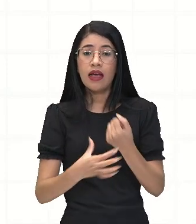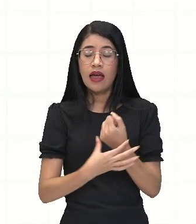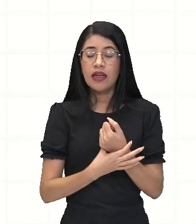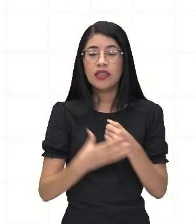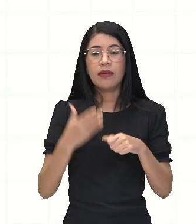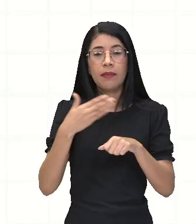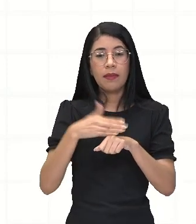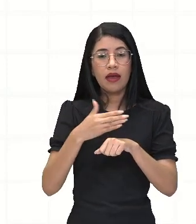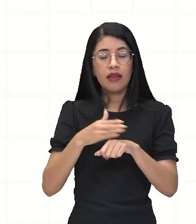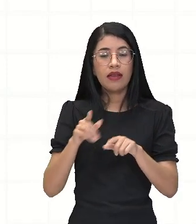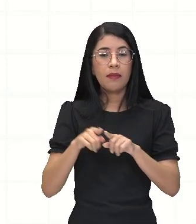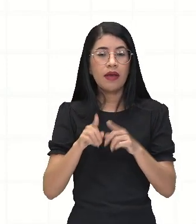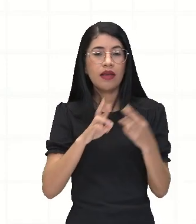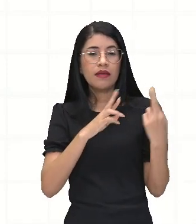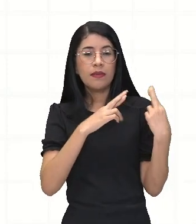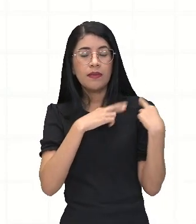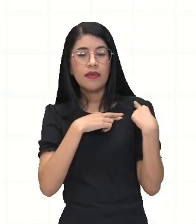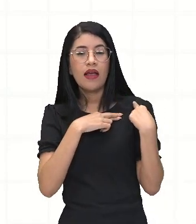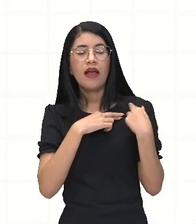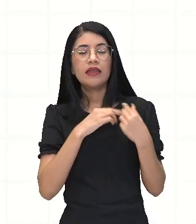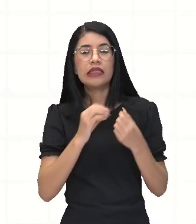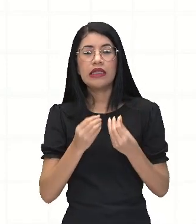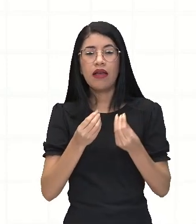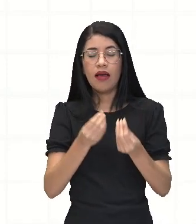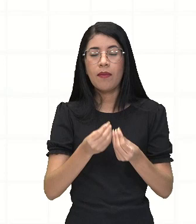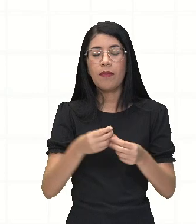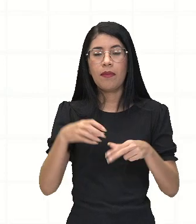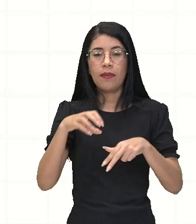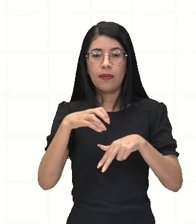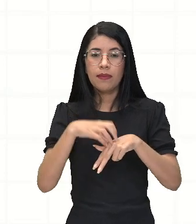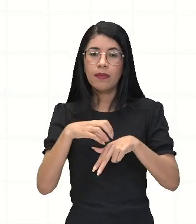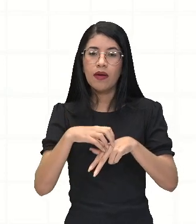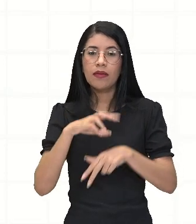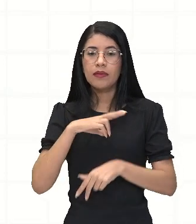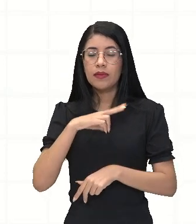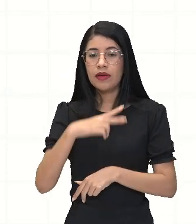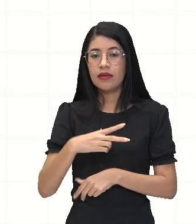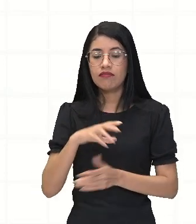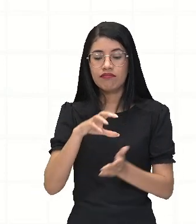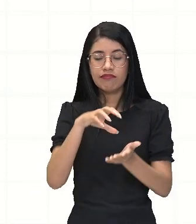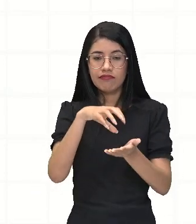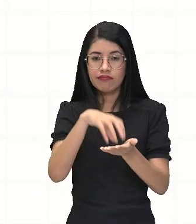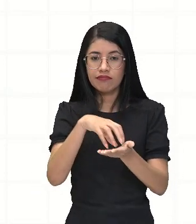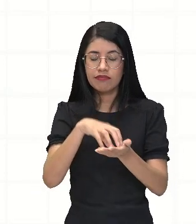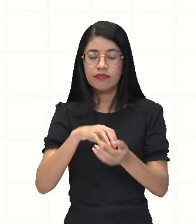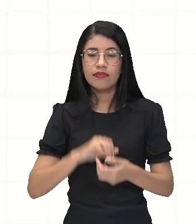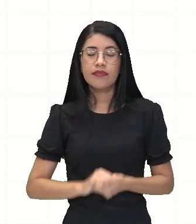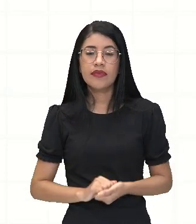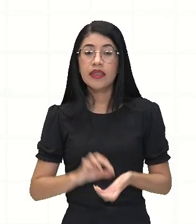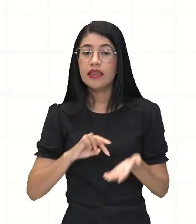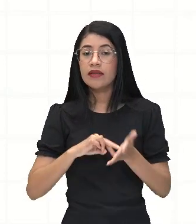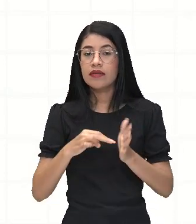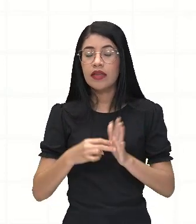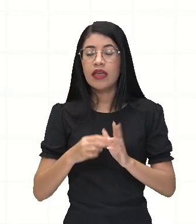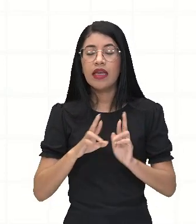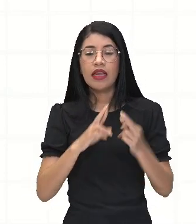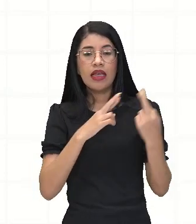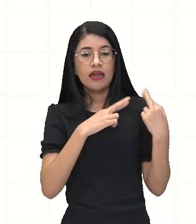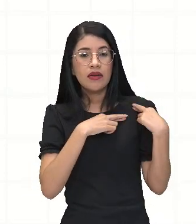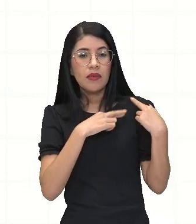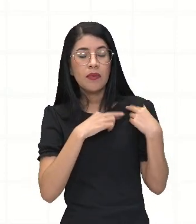as responsabilidades atribuídas pela coroa portuguesa à aldeia. Então, ele vai ser responsável